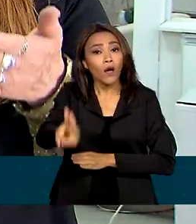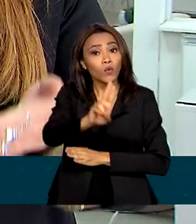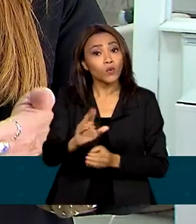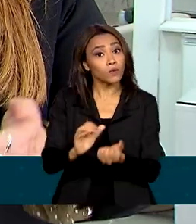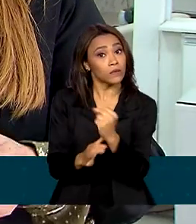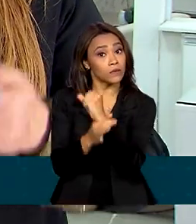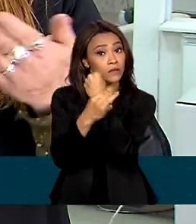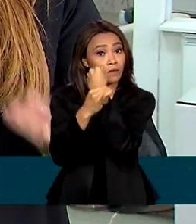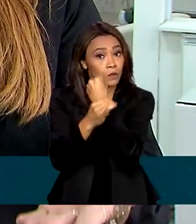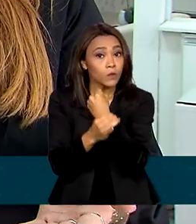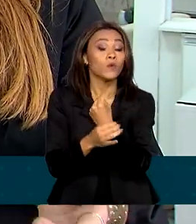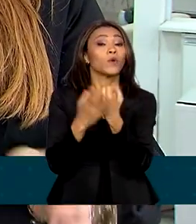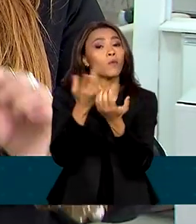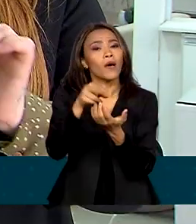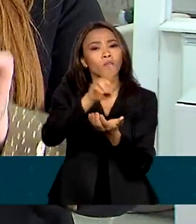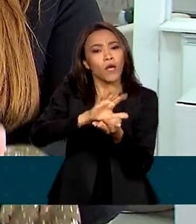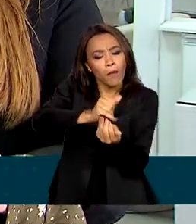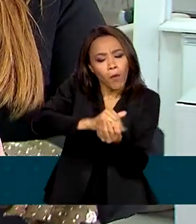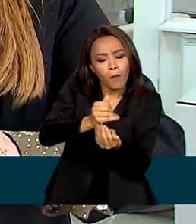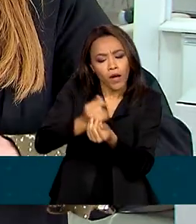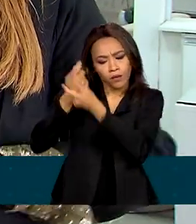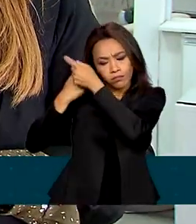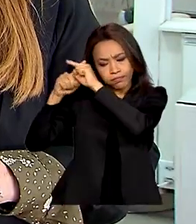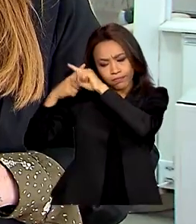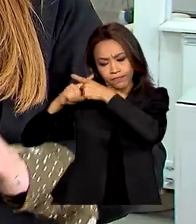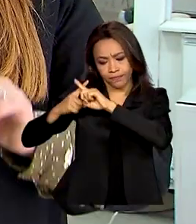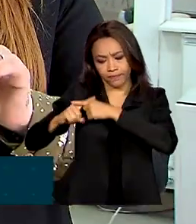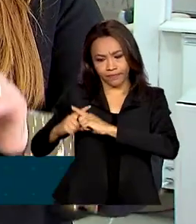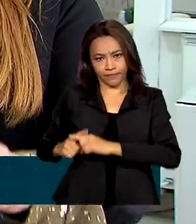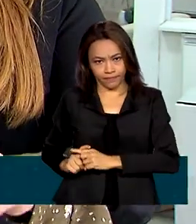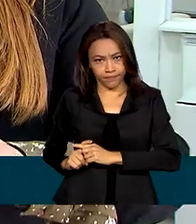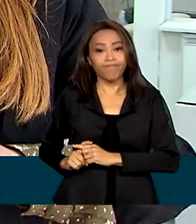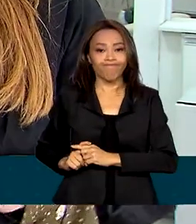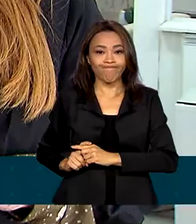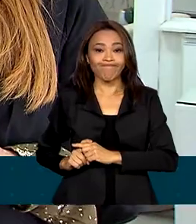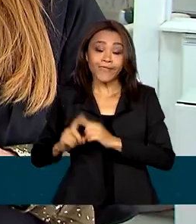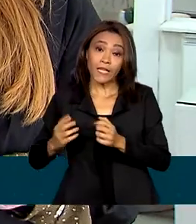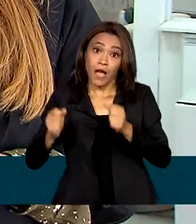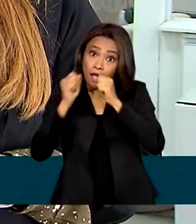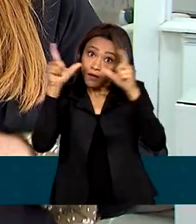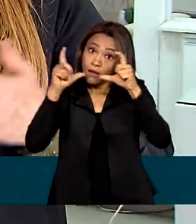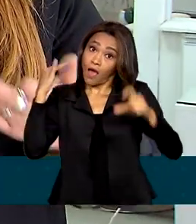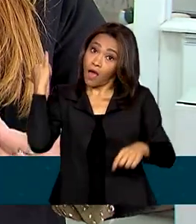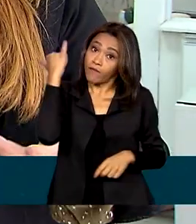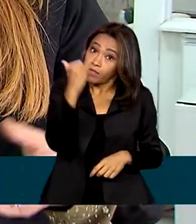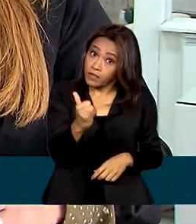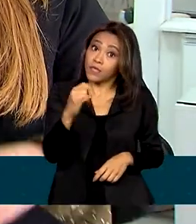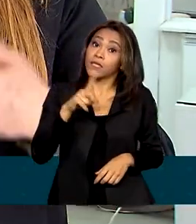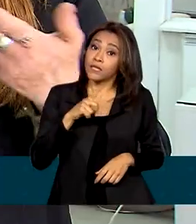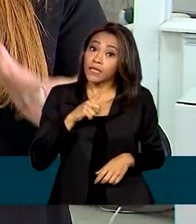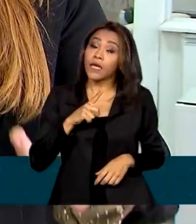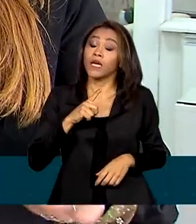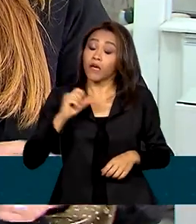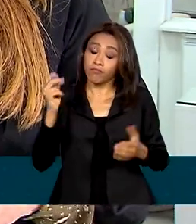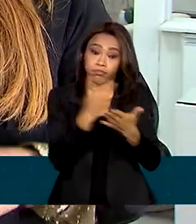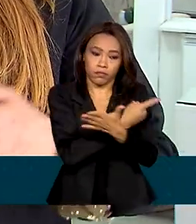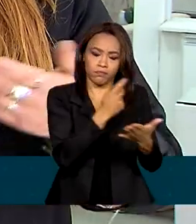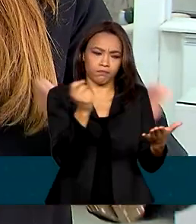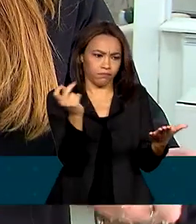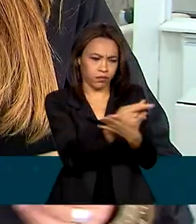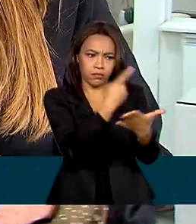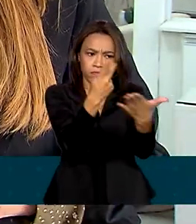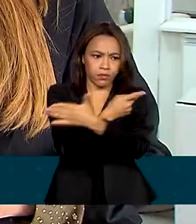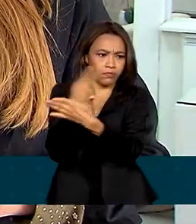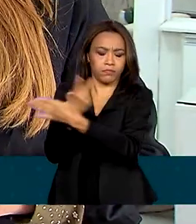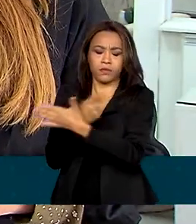utilizados para trançar e modelar os cabelos de acordo com Alerta a relatos ocorrências